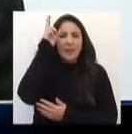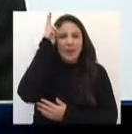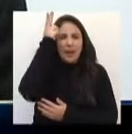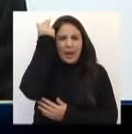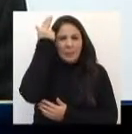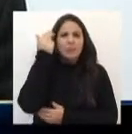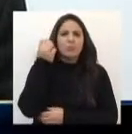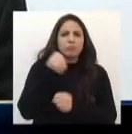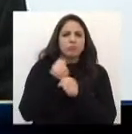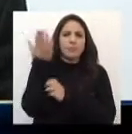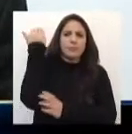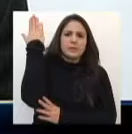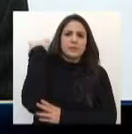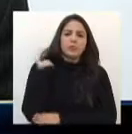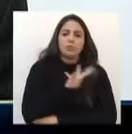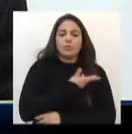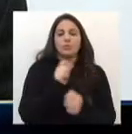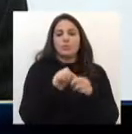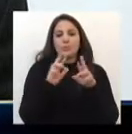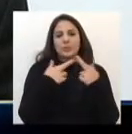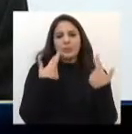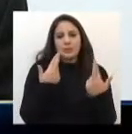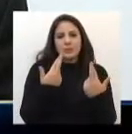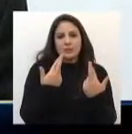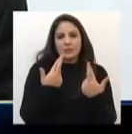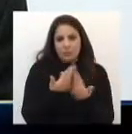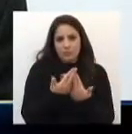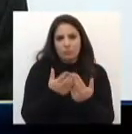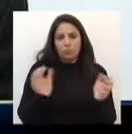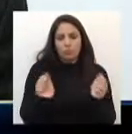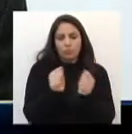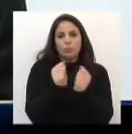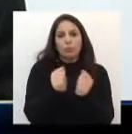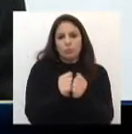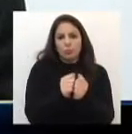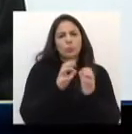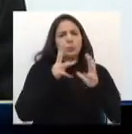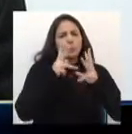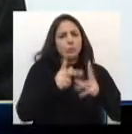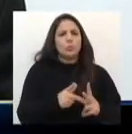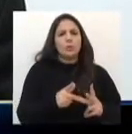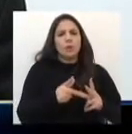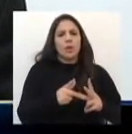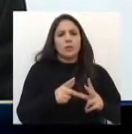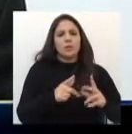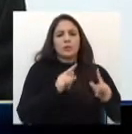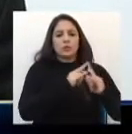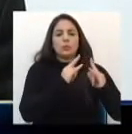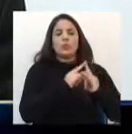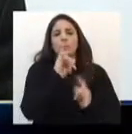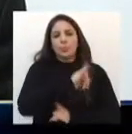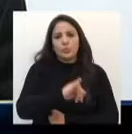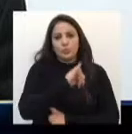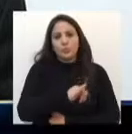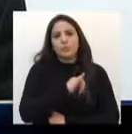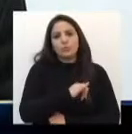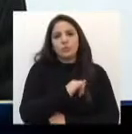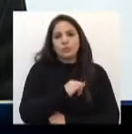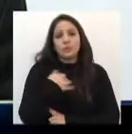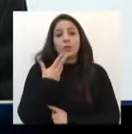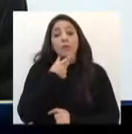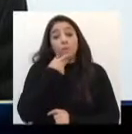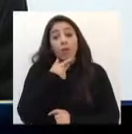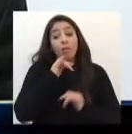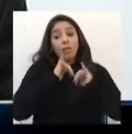passado, a gente reuniu todos os órgãos competentes para trazer a informação de que as coisas